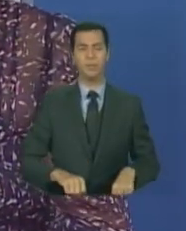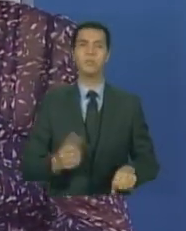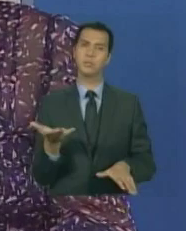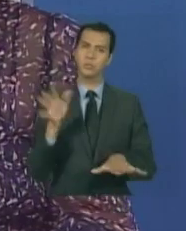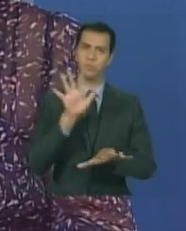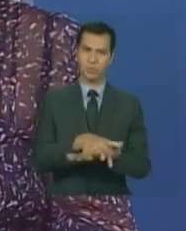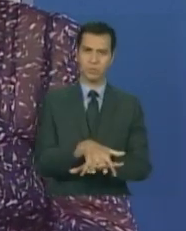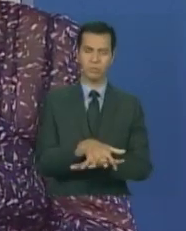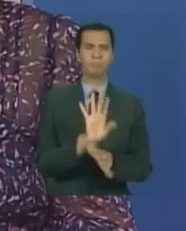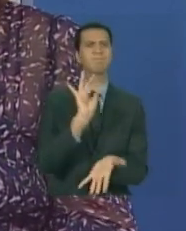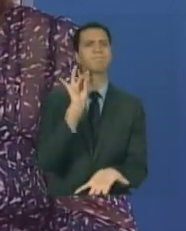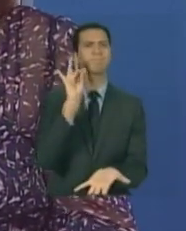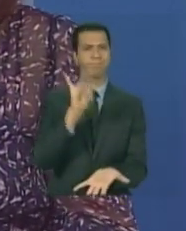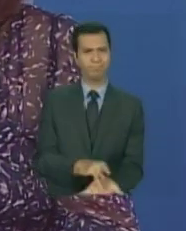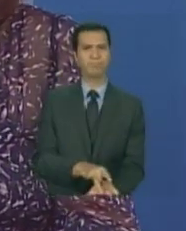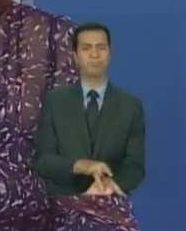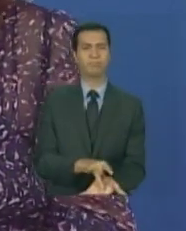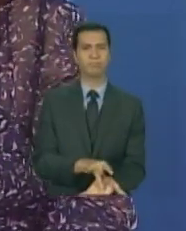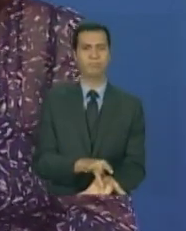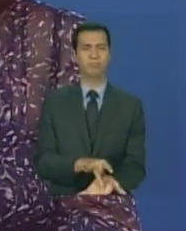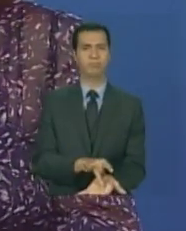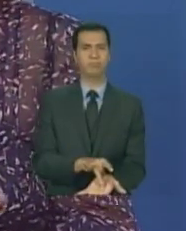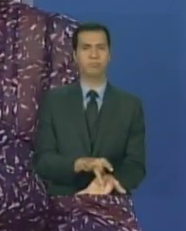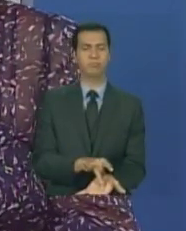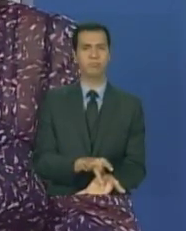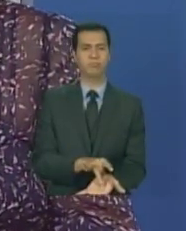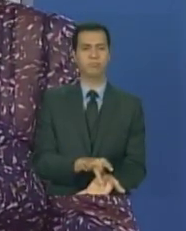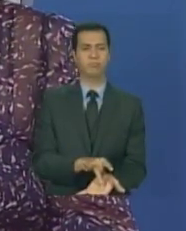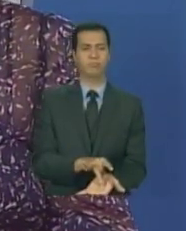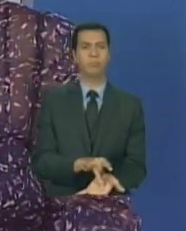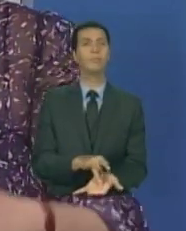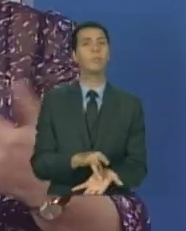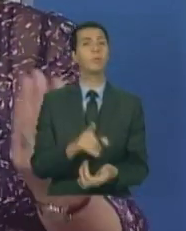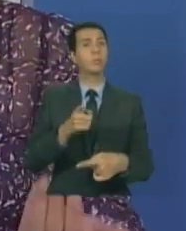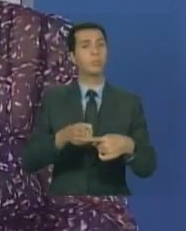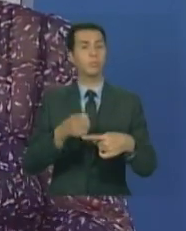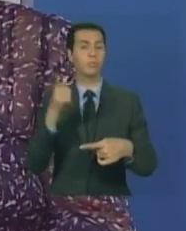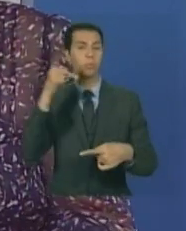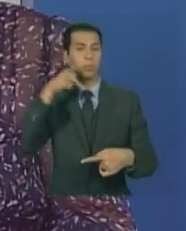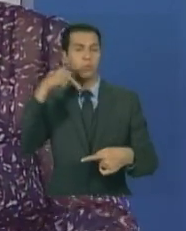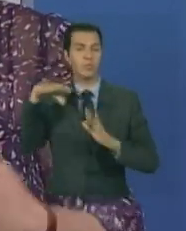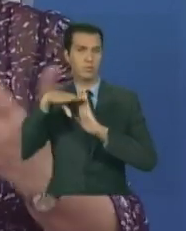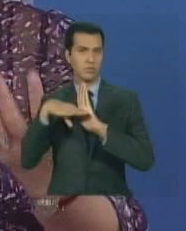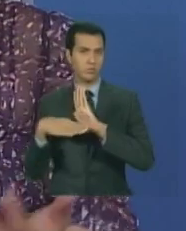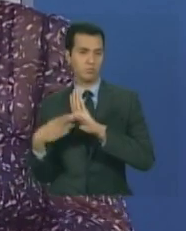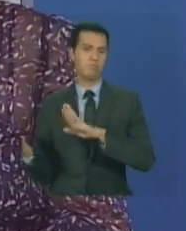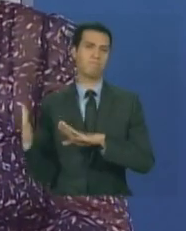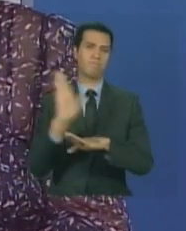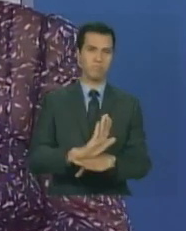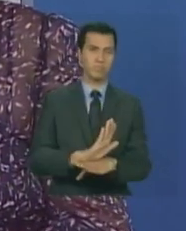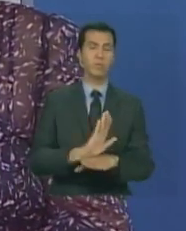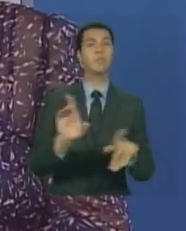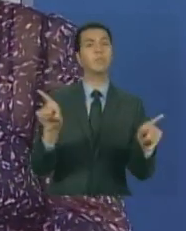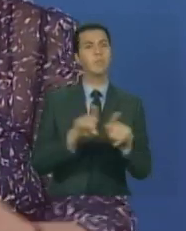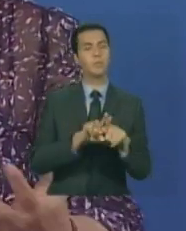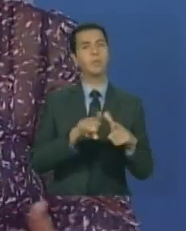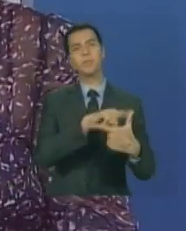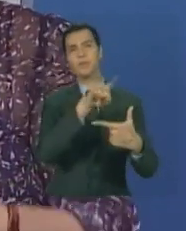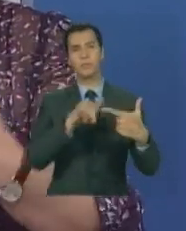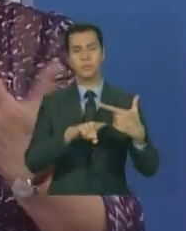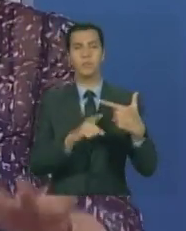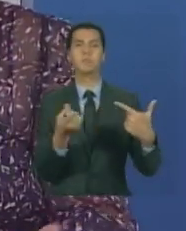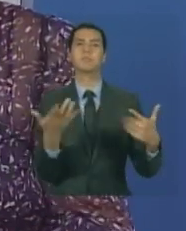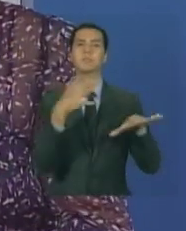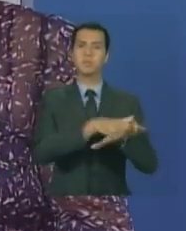inclusão concreta, né, via, através das políticas públicas e depois uma inserção mais